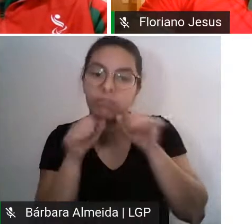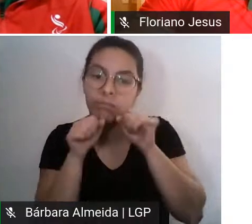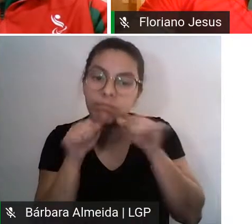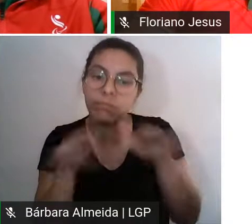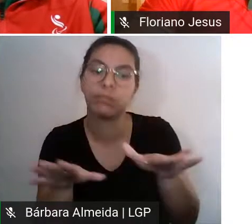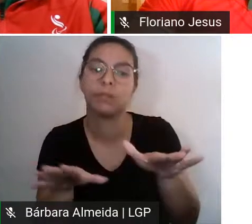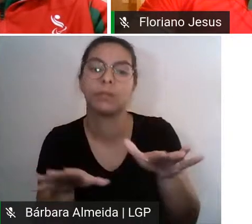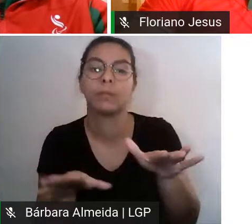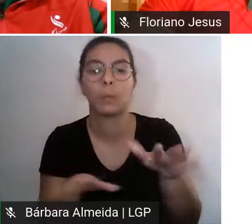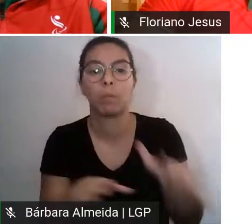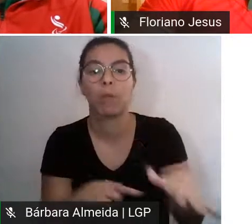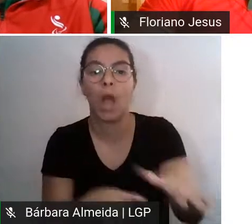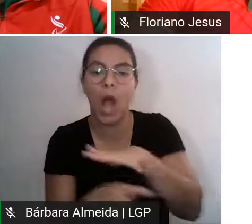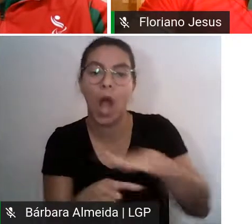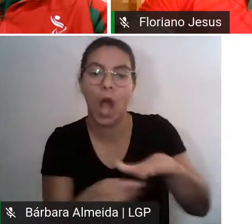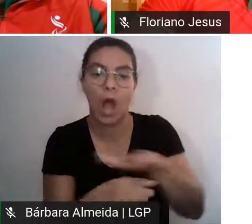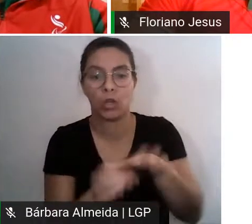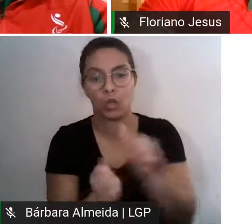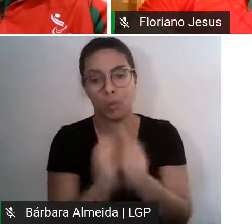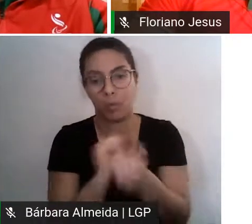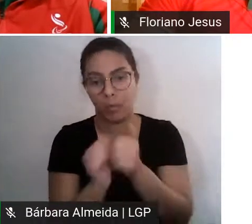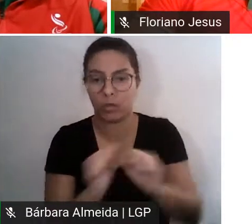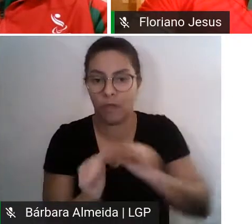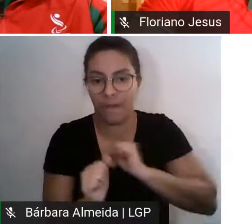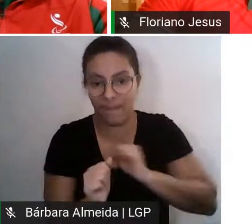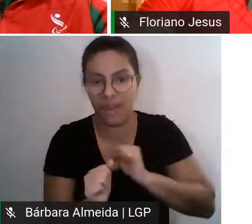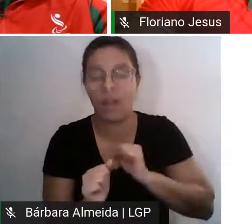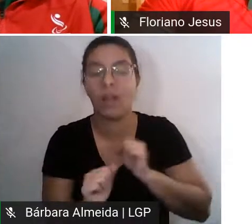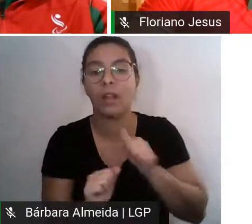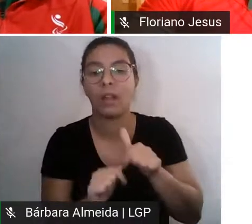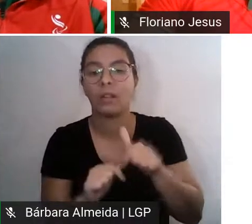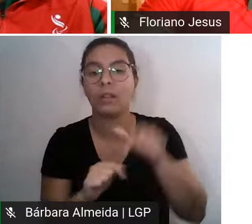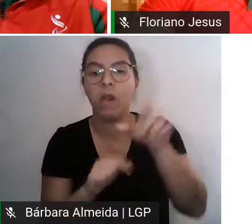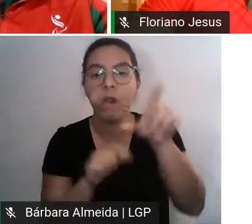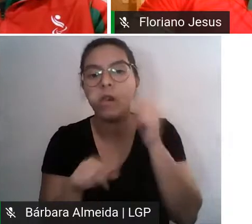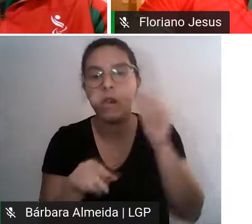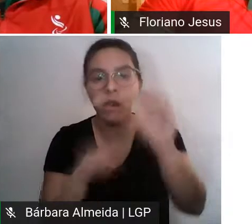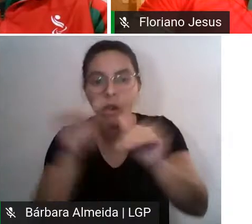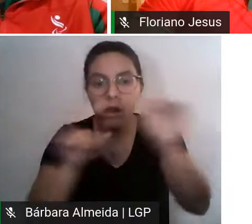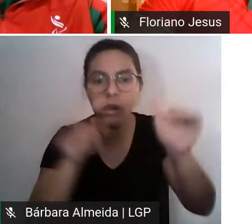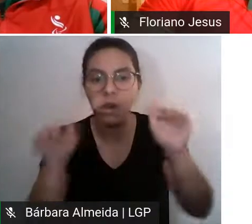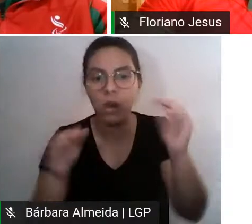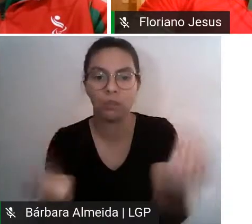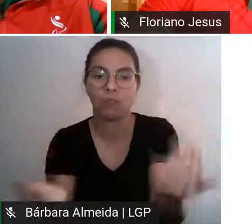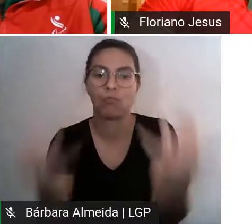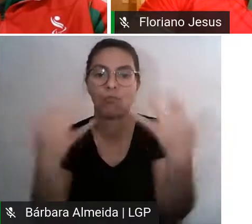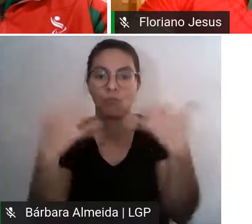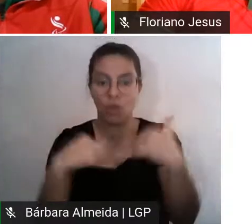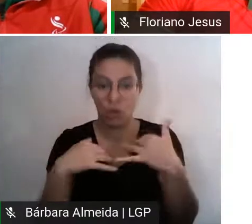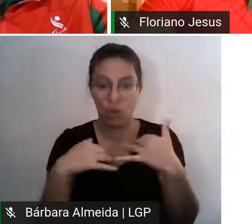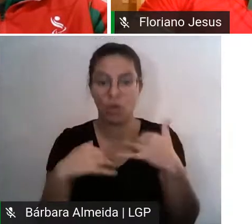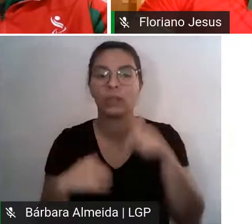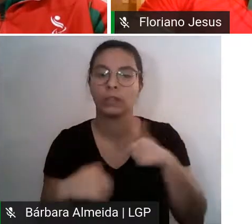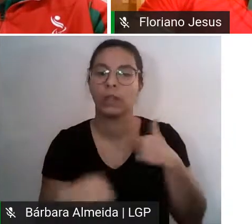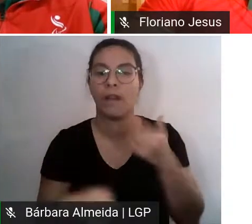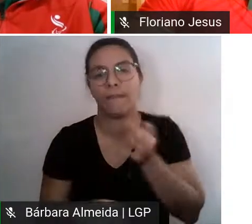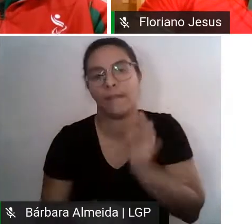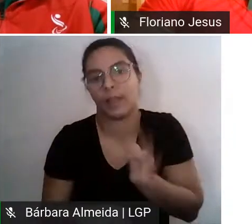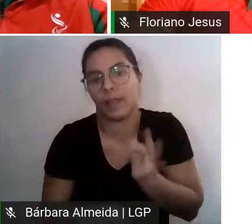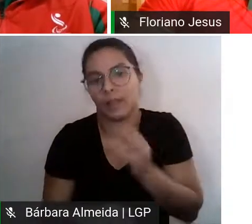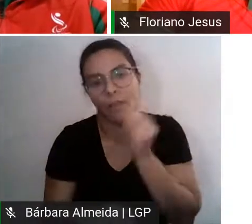modalidade e de cativação de novos atletas é o melhor que nós, enquanto federação, poderíamos pedir.